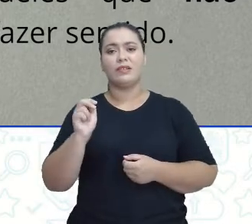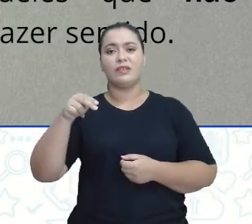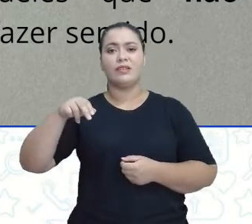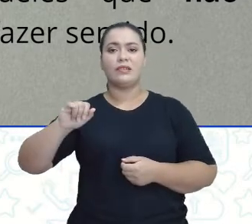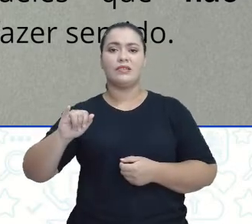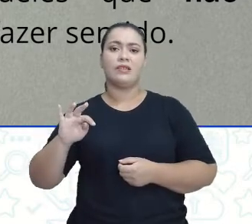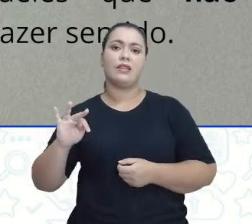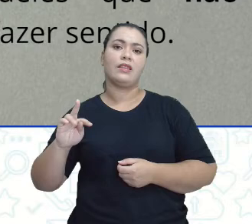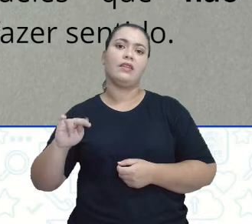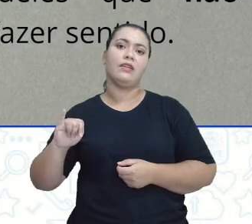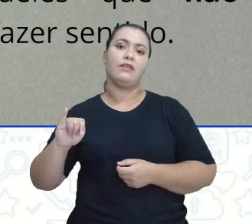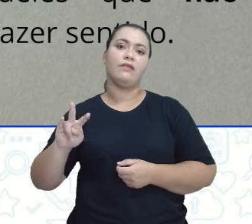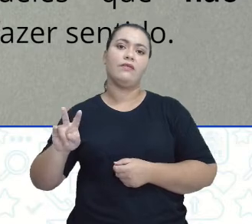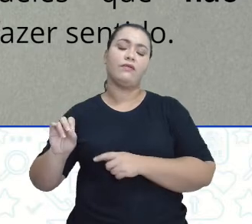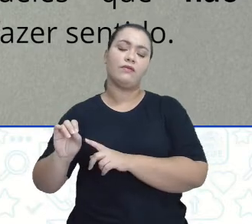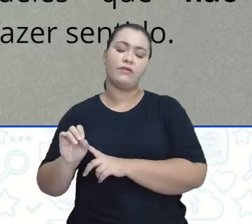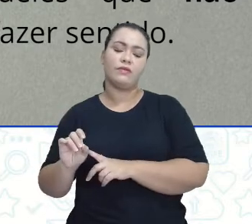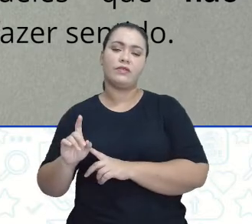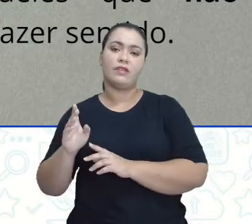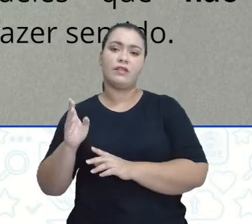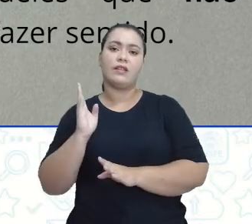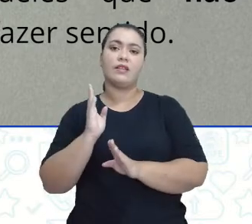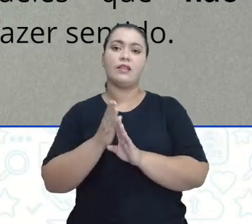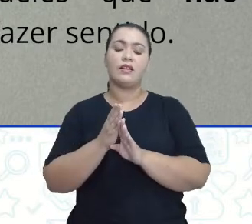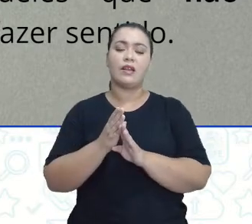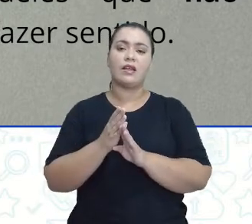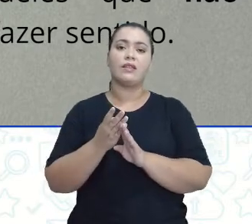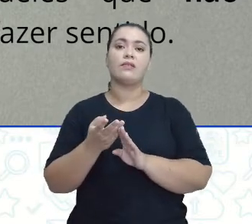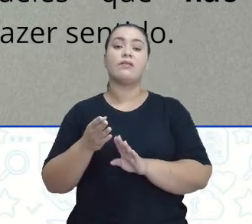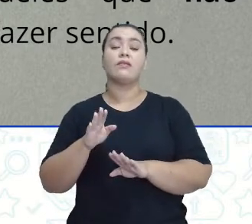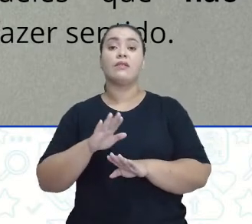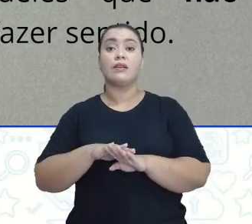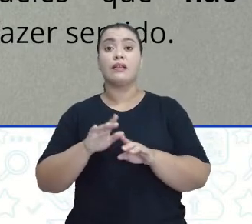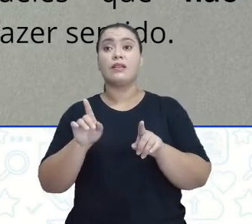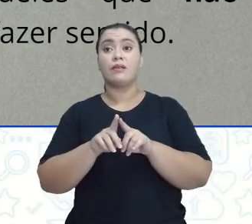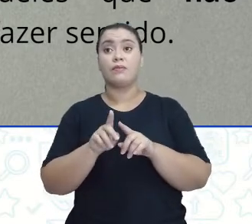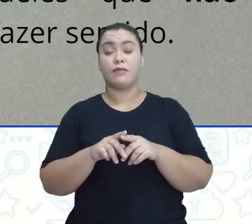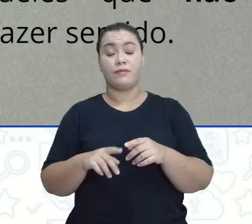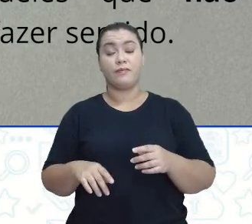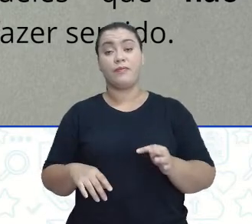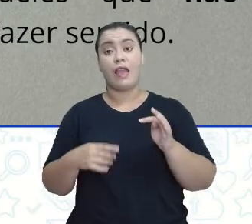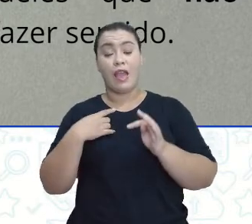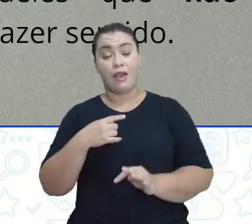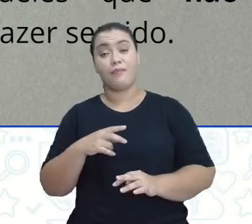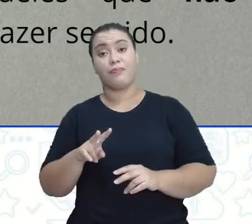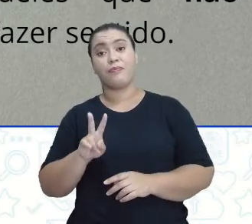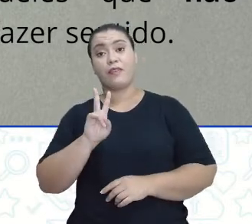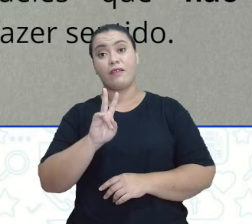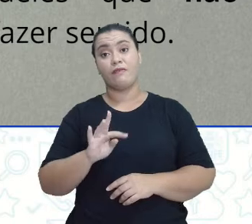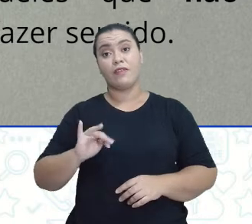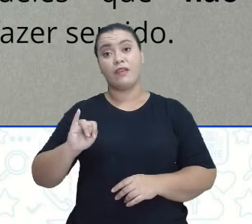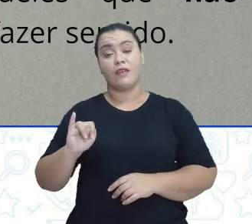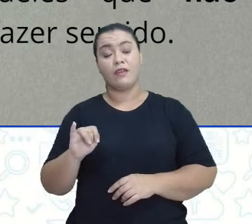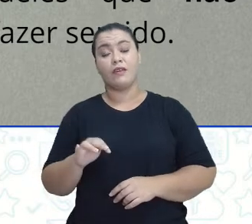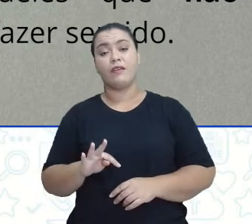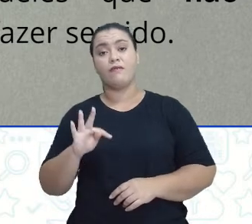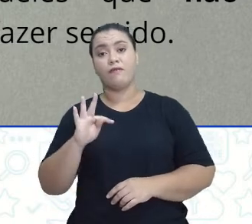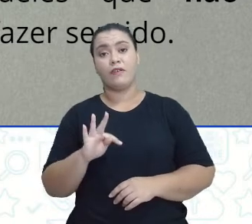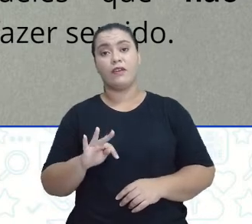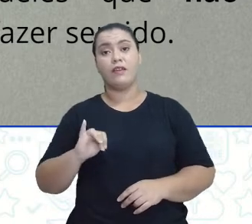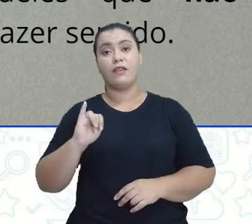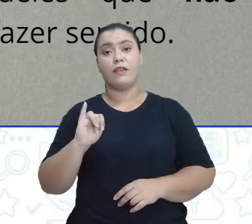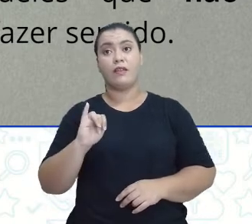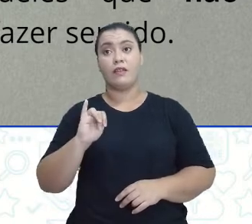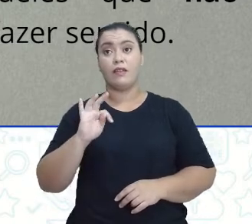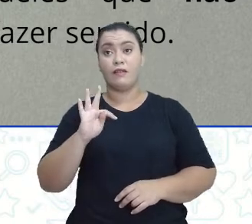transitivo indireto. A gente tem o verbo transitivo indireto, que é o VTI, e a gente tem o verbo transitivo direto e